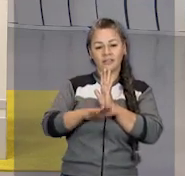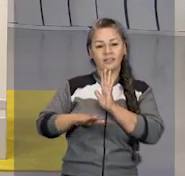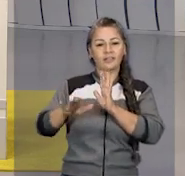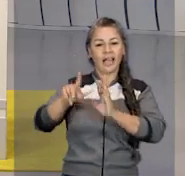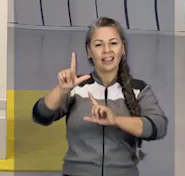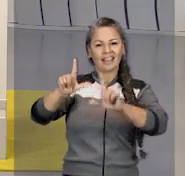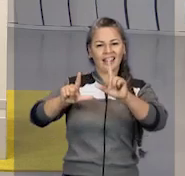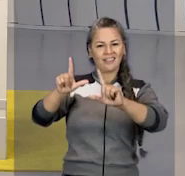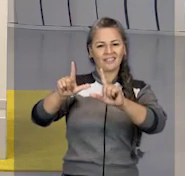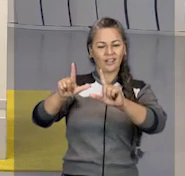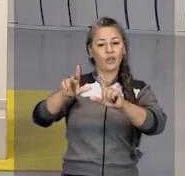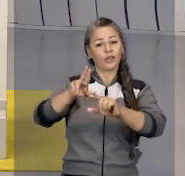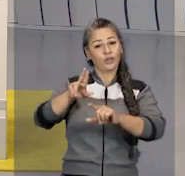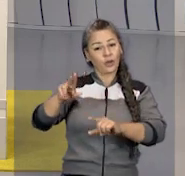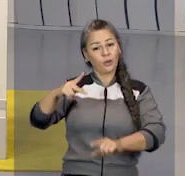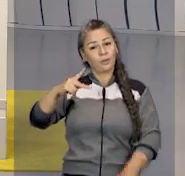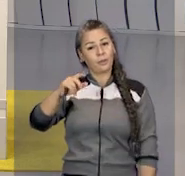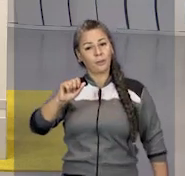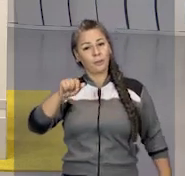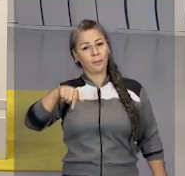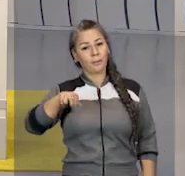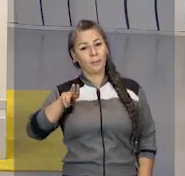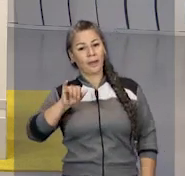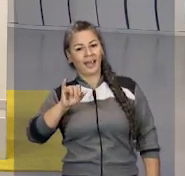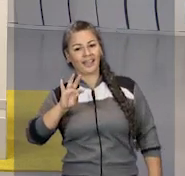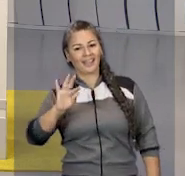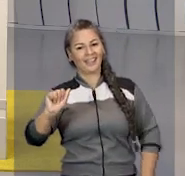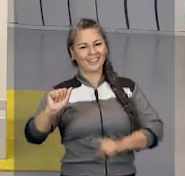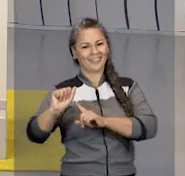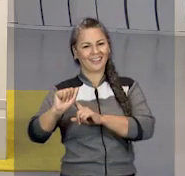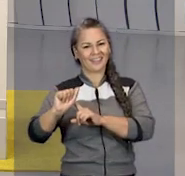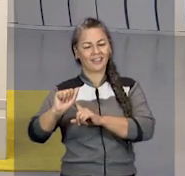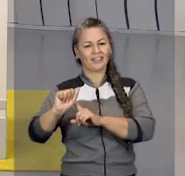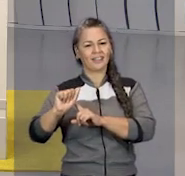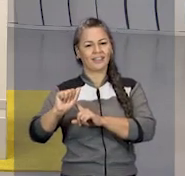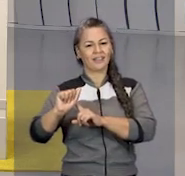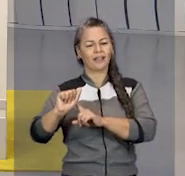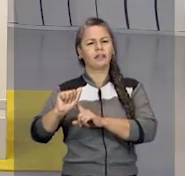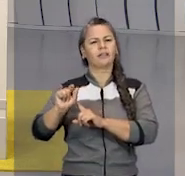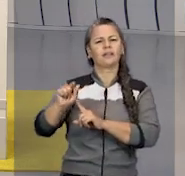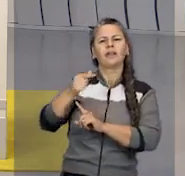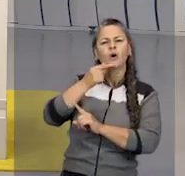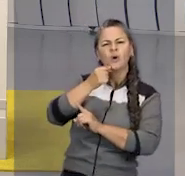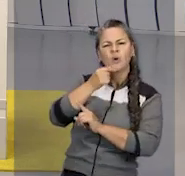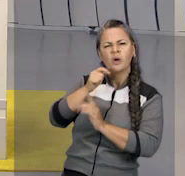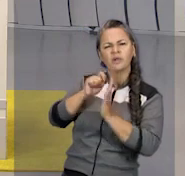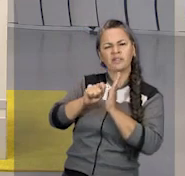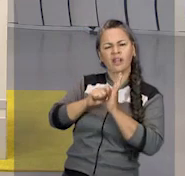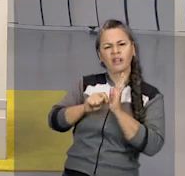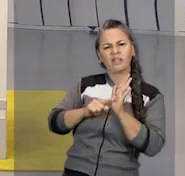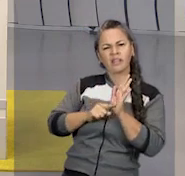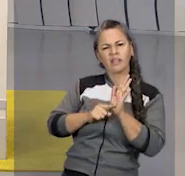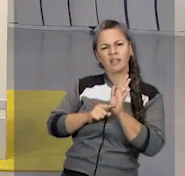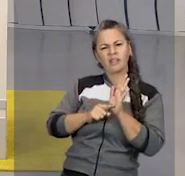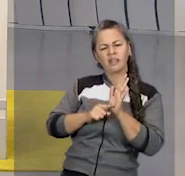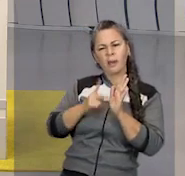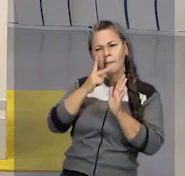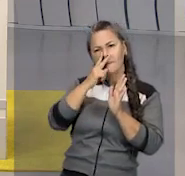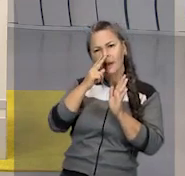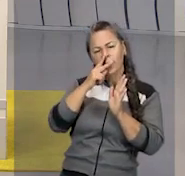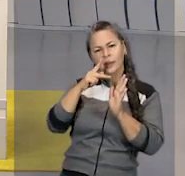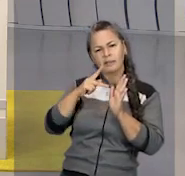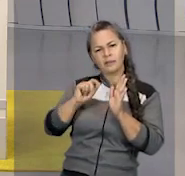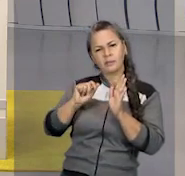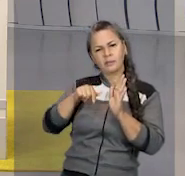eram as paquitas. Então, quando ele chama a amada aí de paquitona, a gente observa que ele está falando que